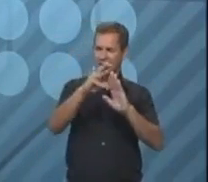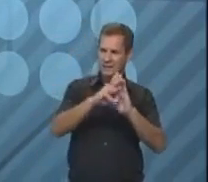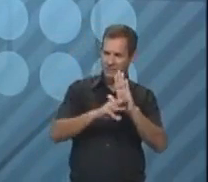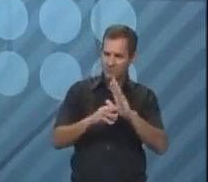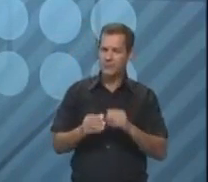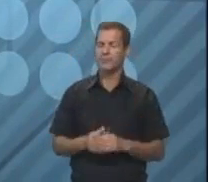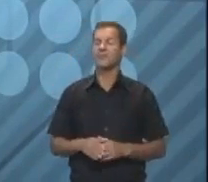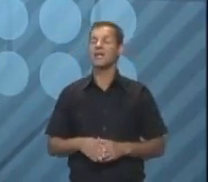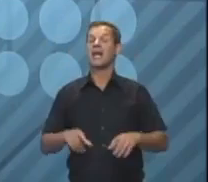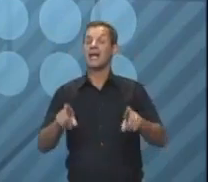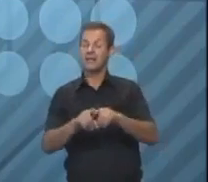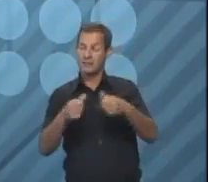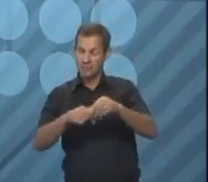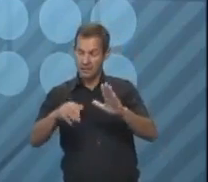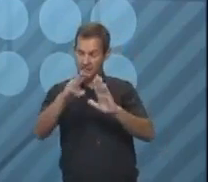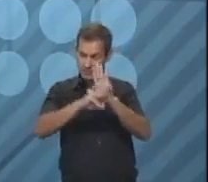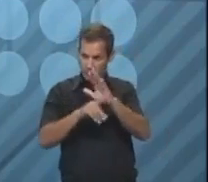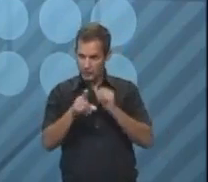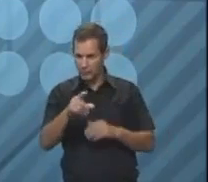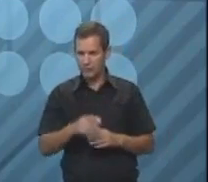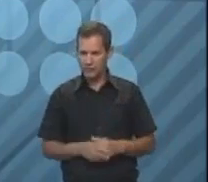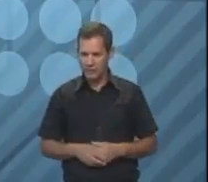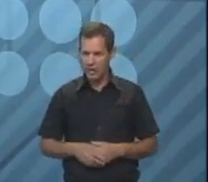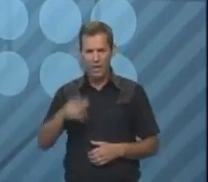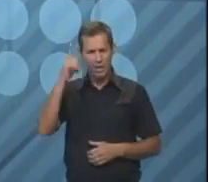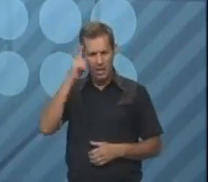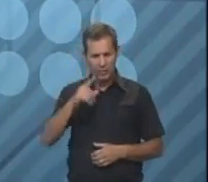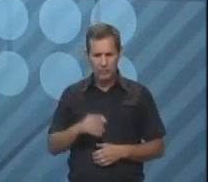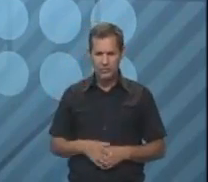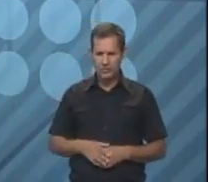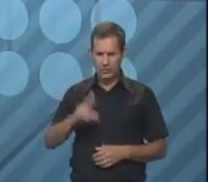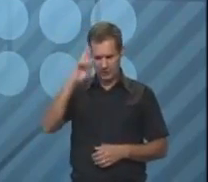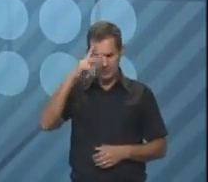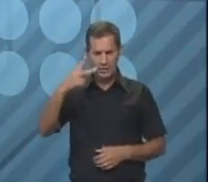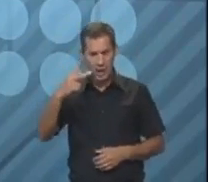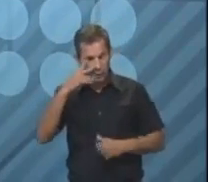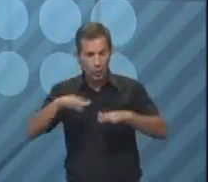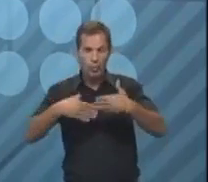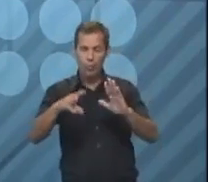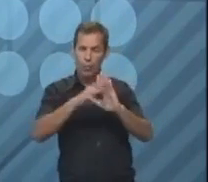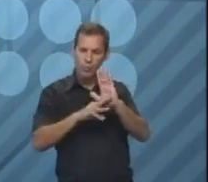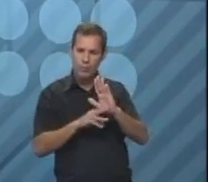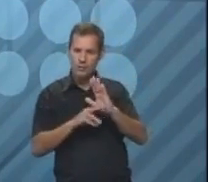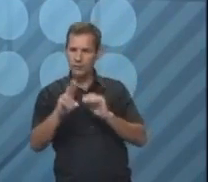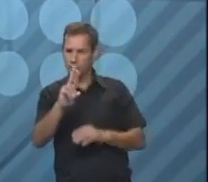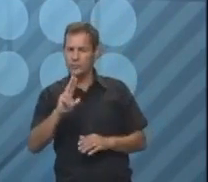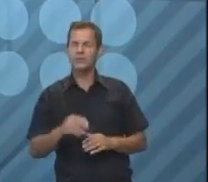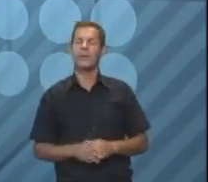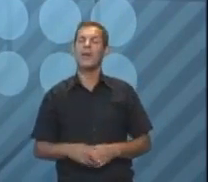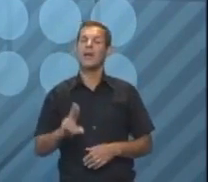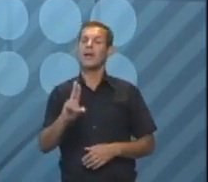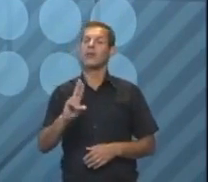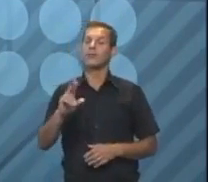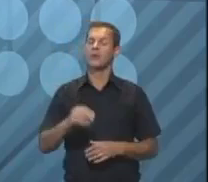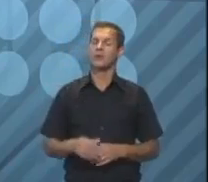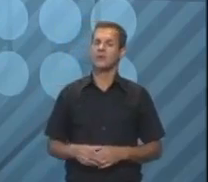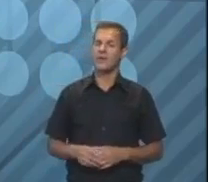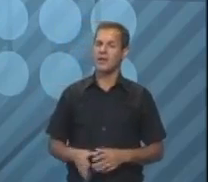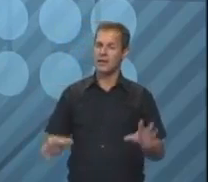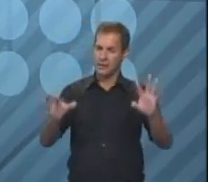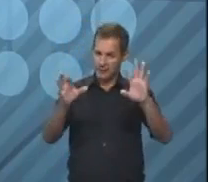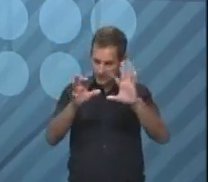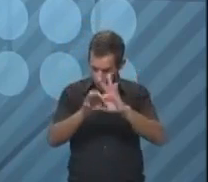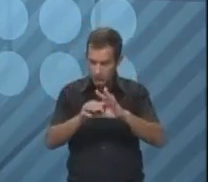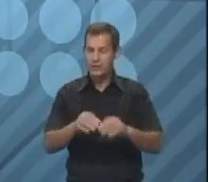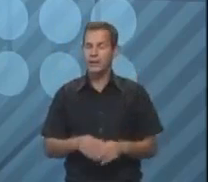métodos. E esses métodos, você consegue reconhecer qual método você vai usar para utilizar as